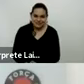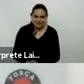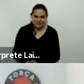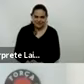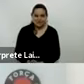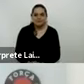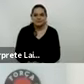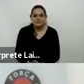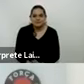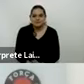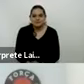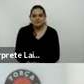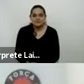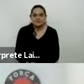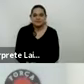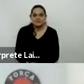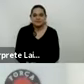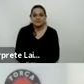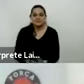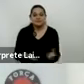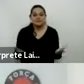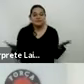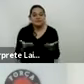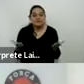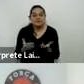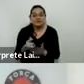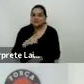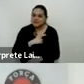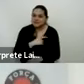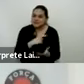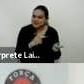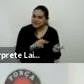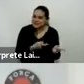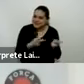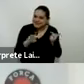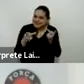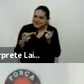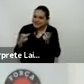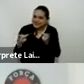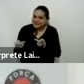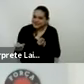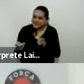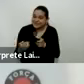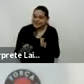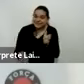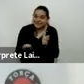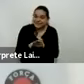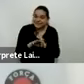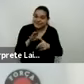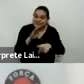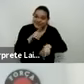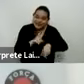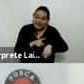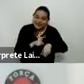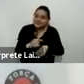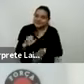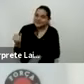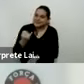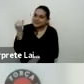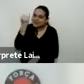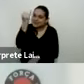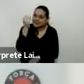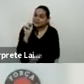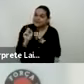E agora nós temos aqui um convidado que chegou aqui para nós hoje numa hora muito importante. Trata-se do